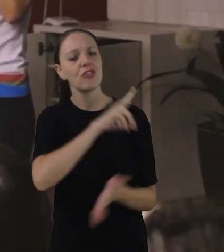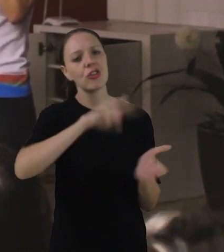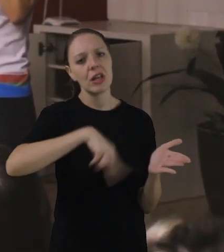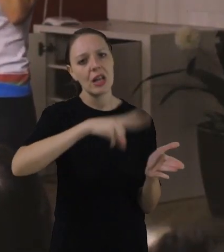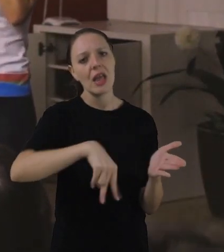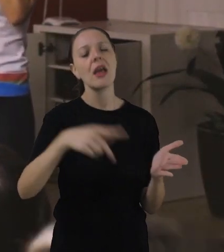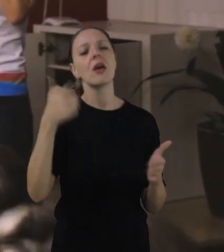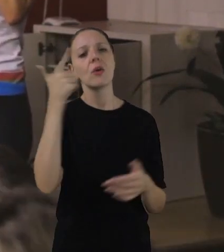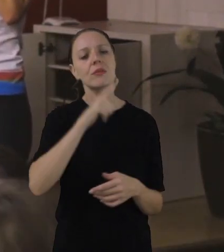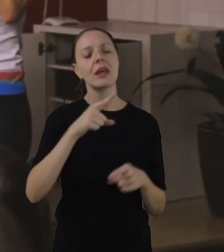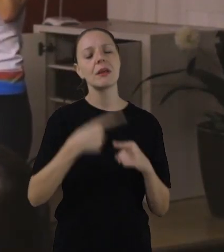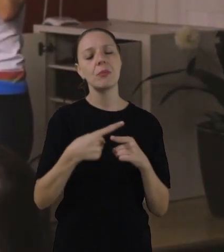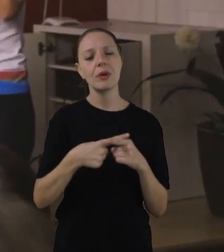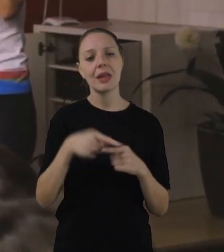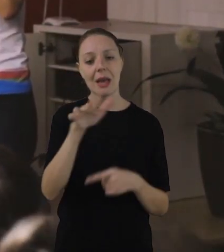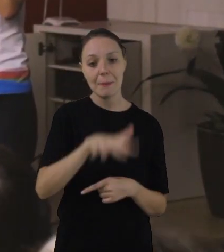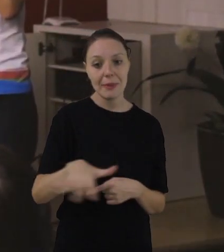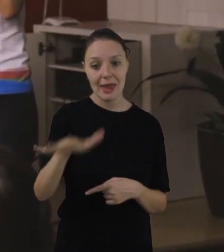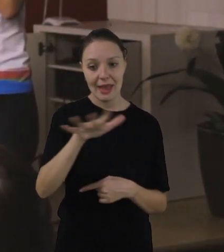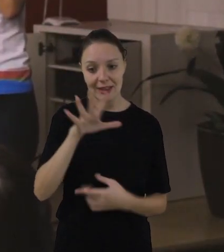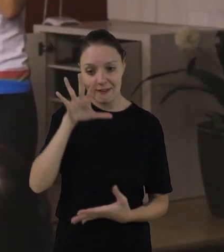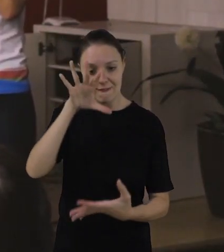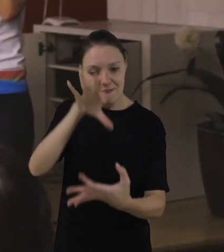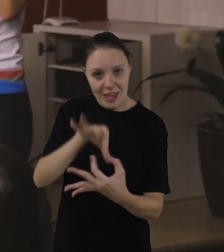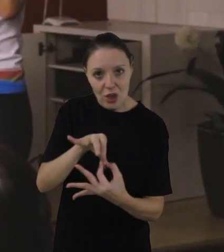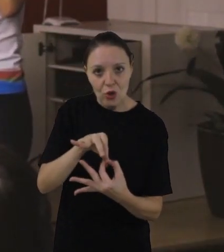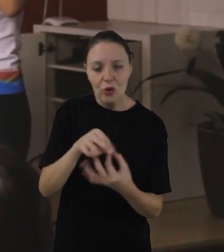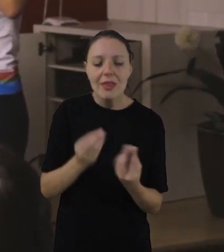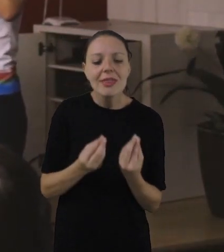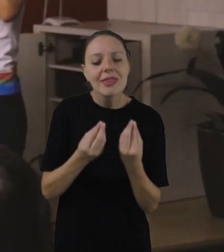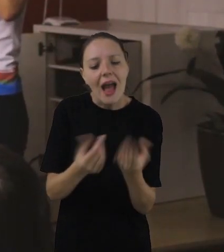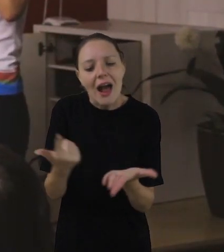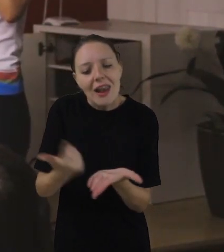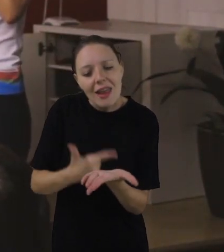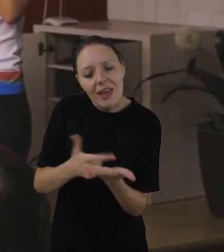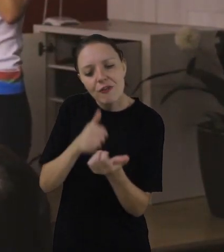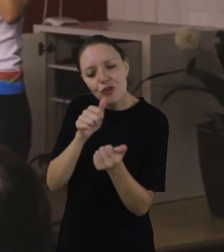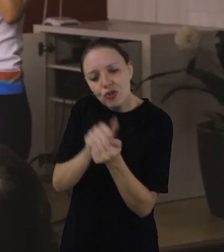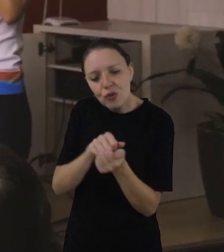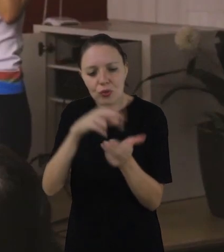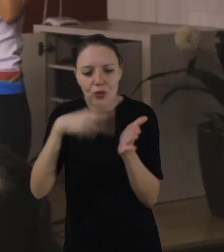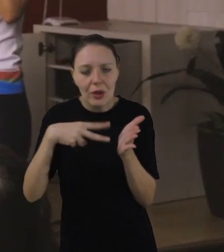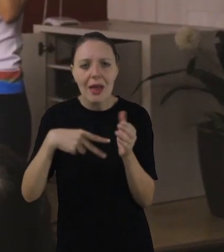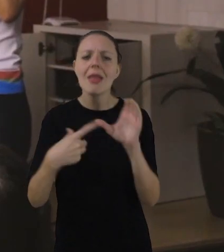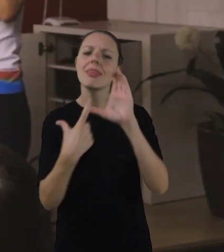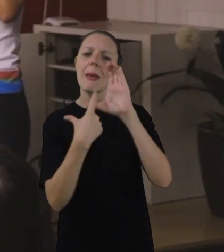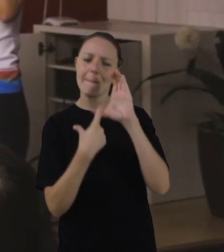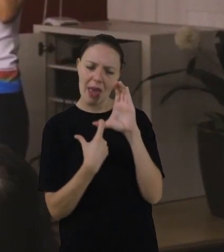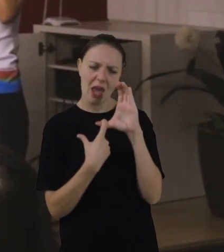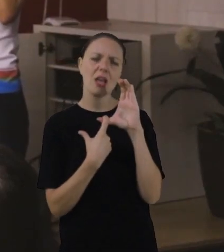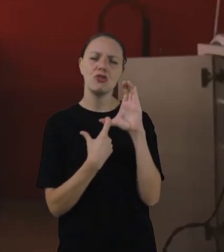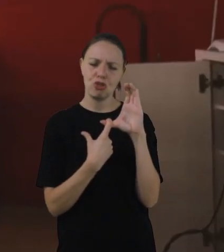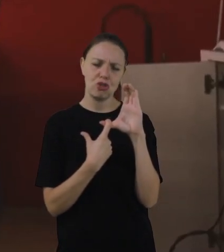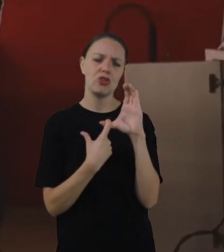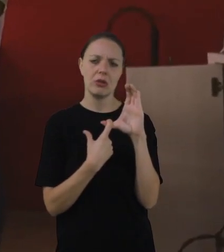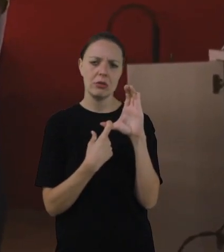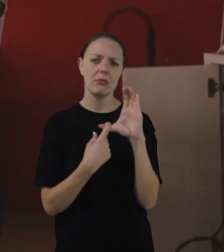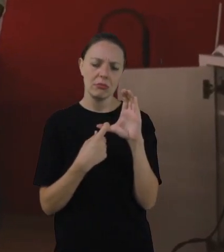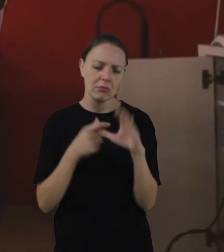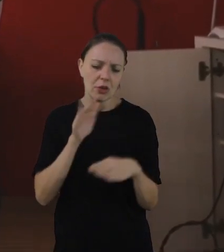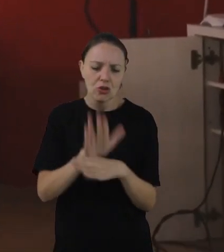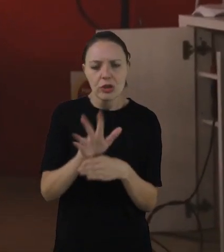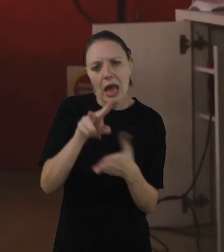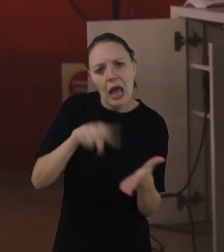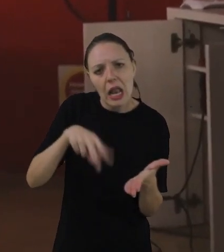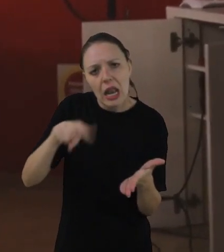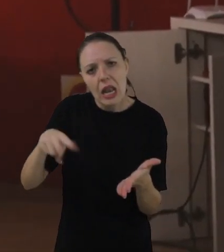você consegue criar um ambiente com ela de vínculo, você oferece o livrinho, você fica com ela, ela depende mais do adulto até para ler.